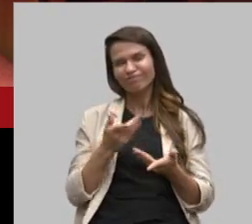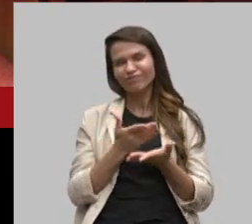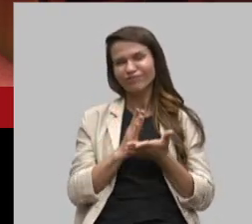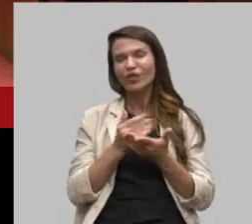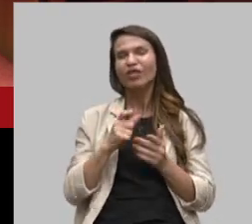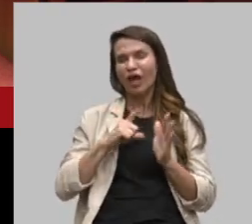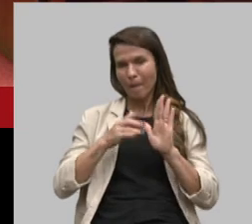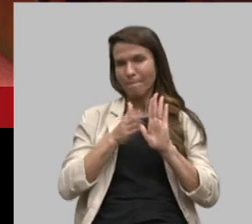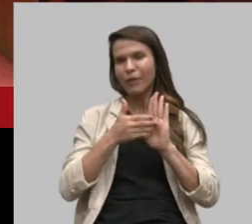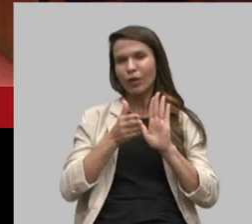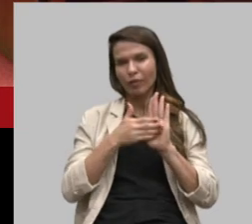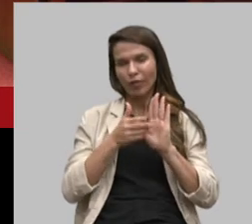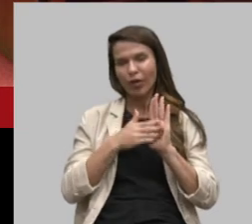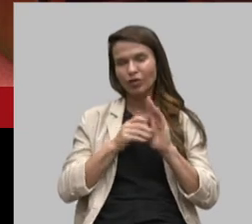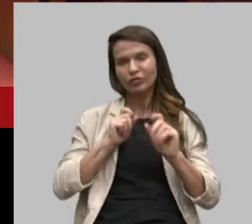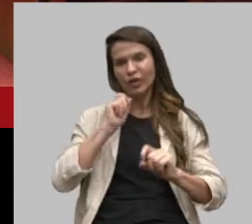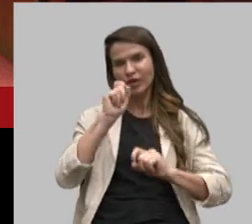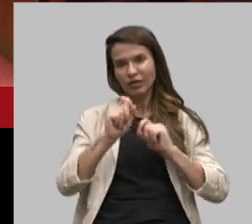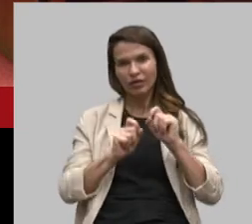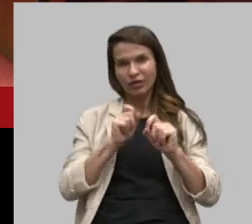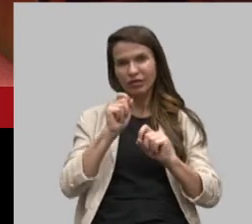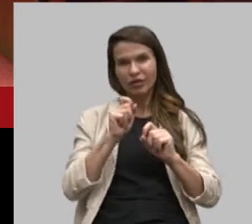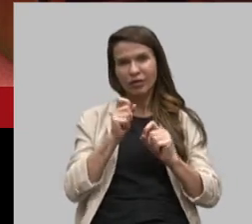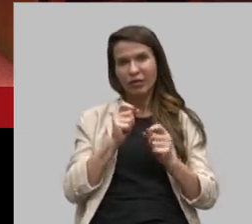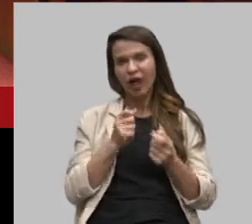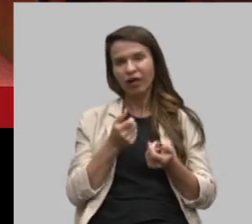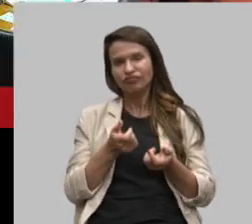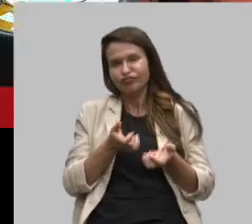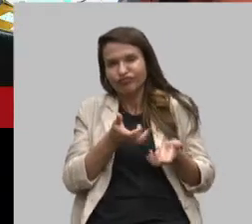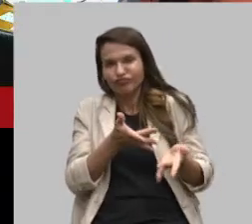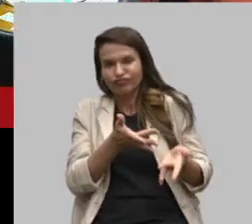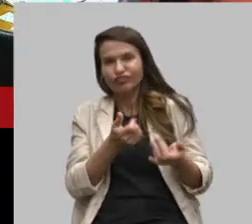suficiente para descartar isso muito